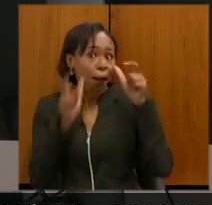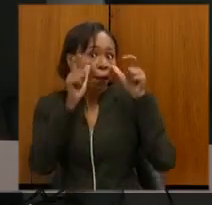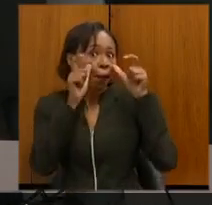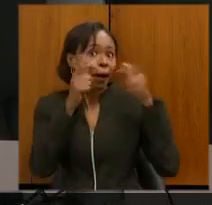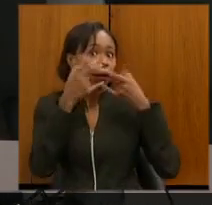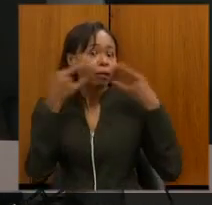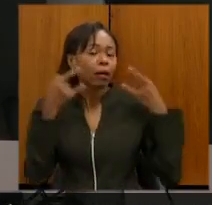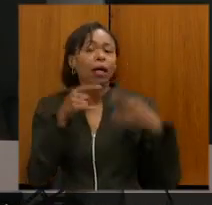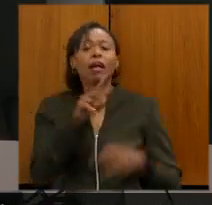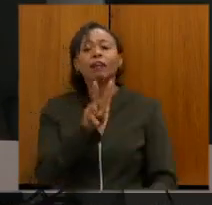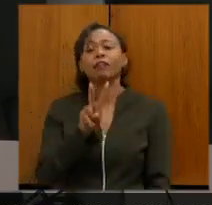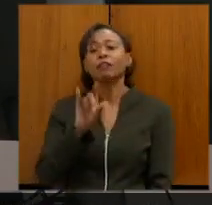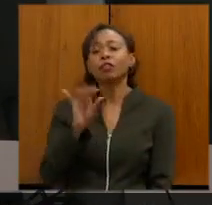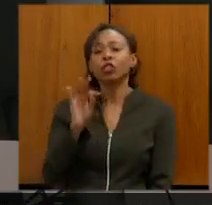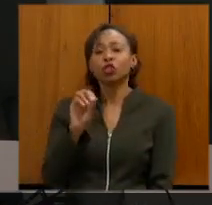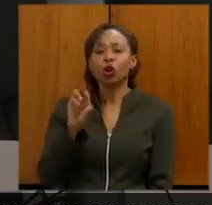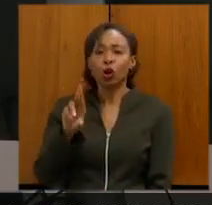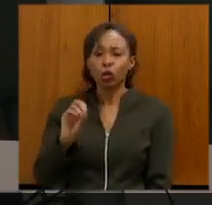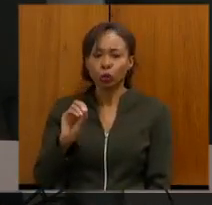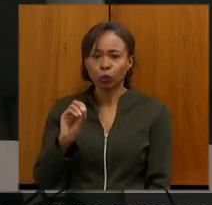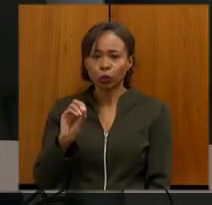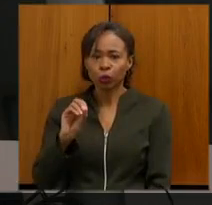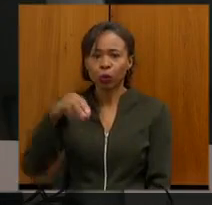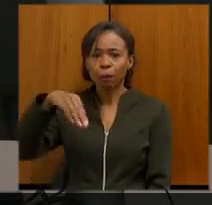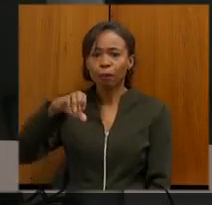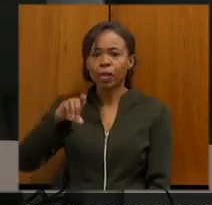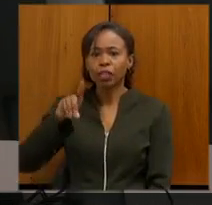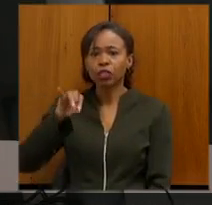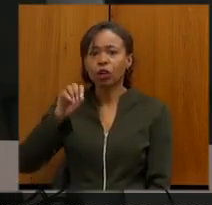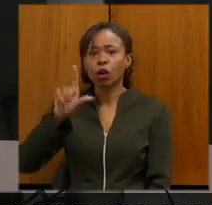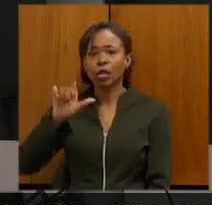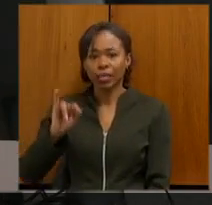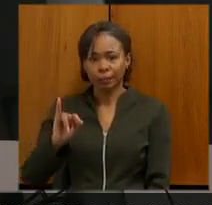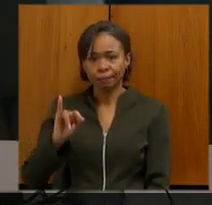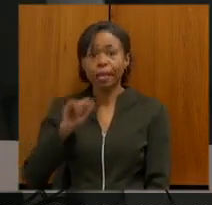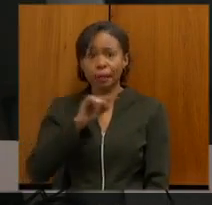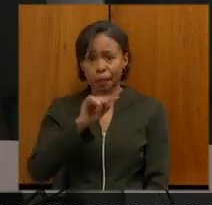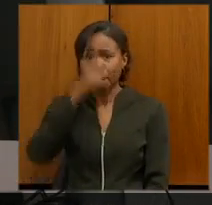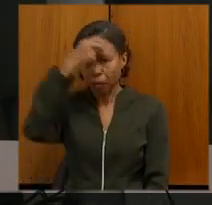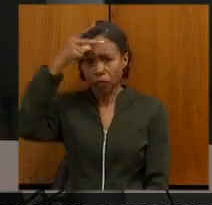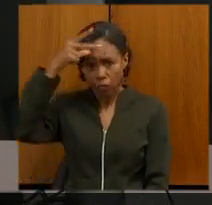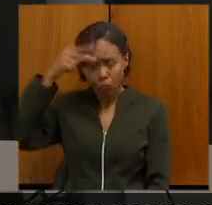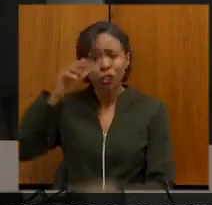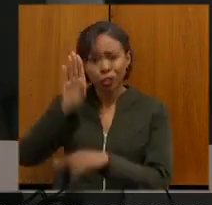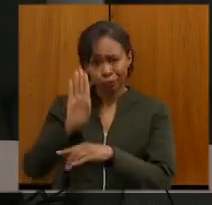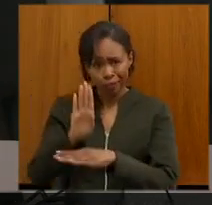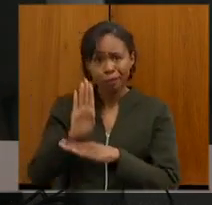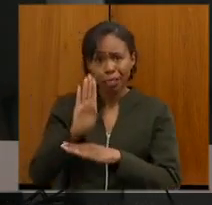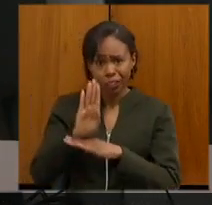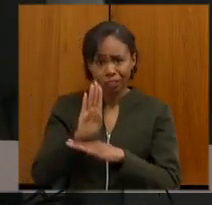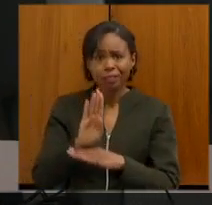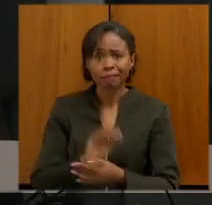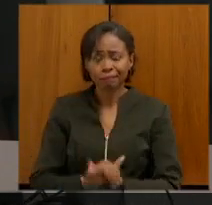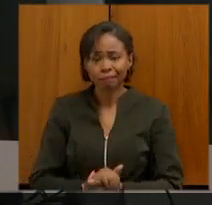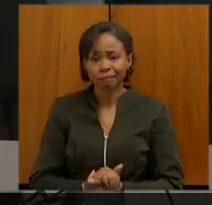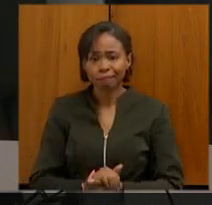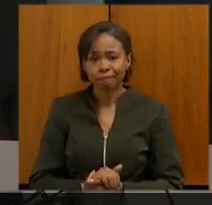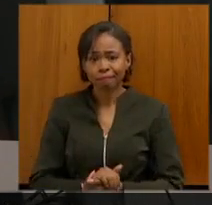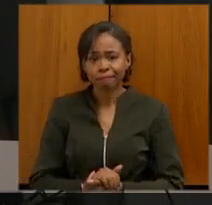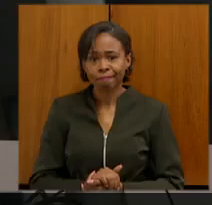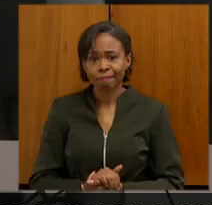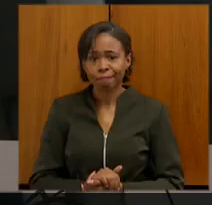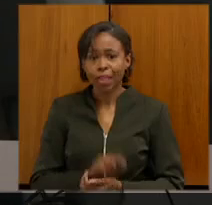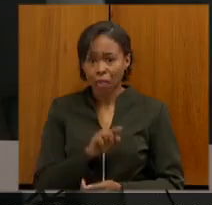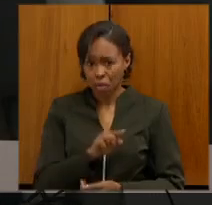vittorio medioli precisa de leite e ela precisa de pertinho mesmo Eu Fui eleito então é Prefeito mesmo entendeu só